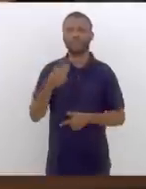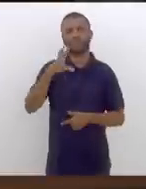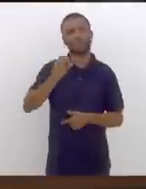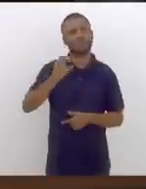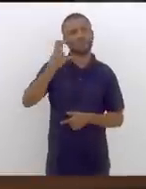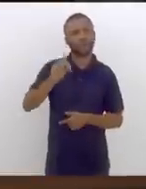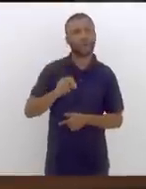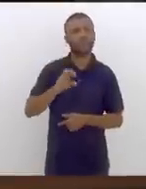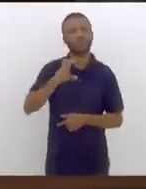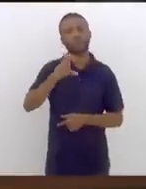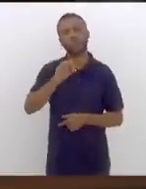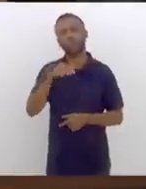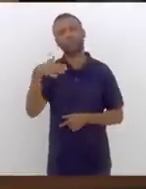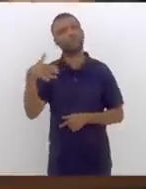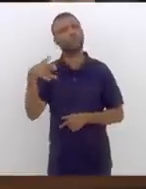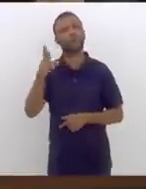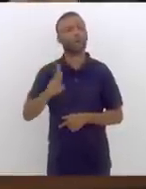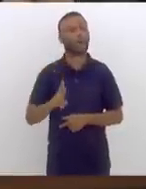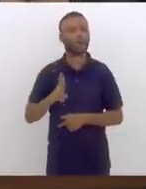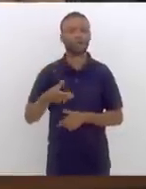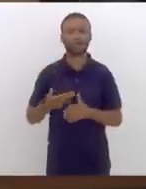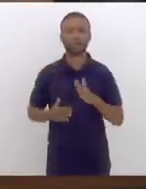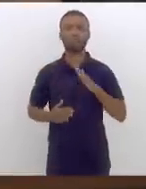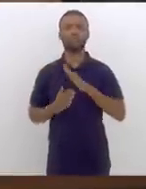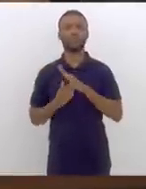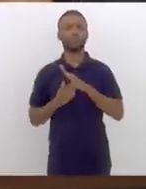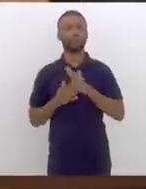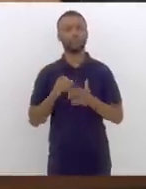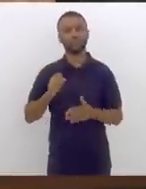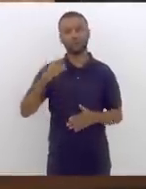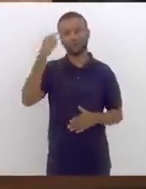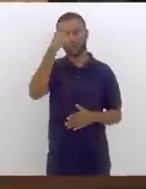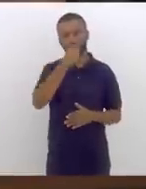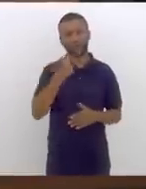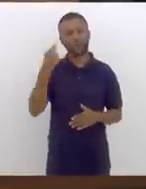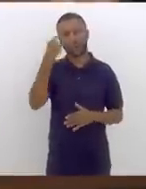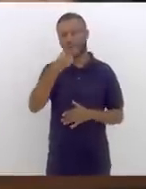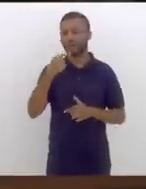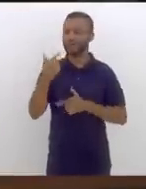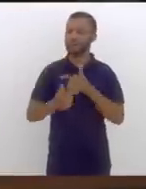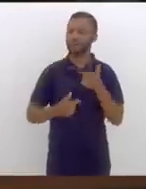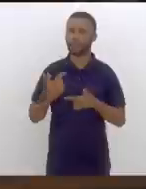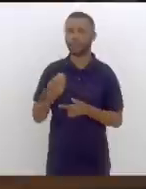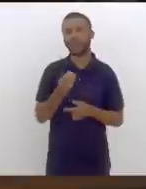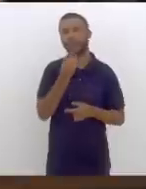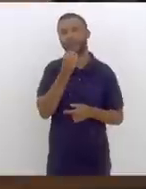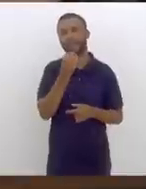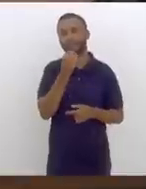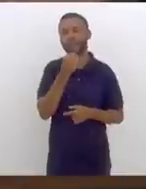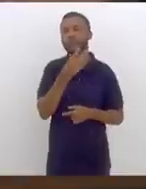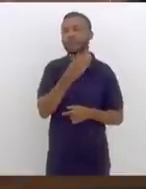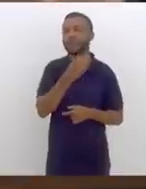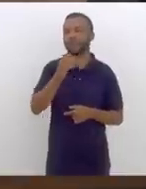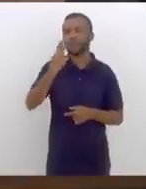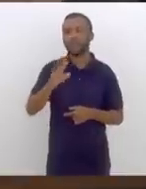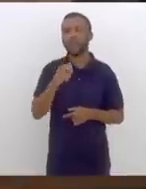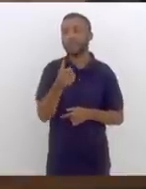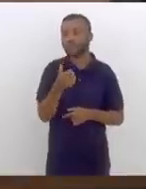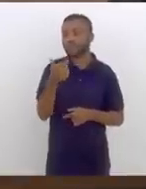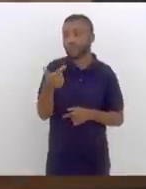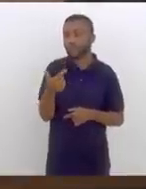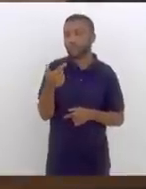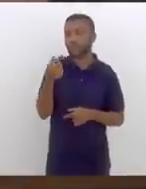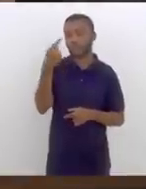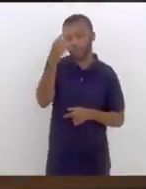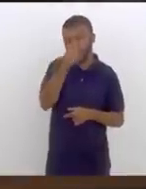50 reais 50 e poucos reais o mínimo de 8 horas de serviço deveria ser r$ 400 12 horas de serviço deveria